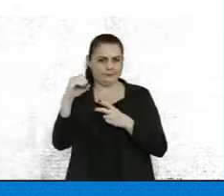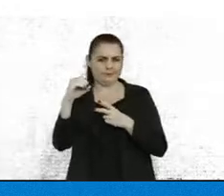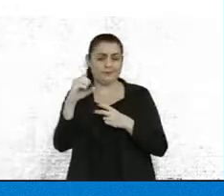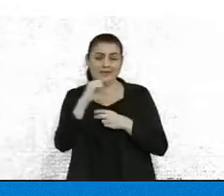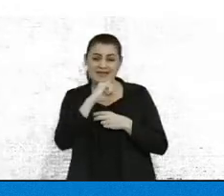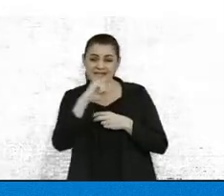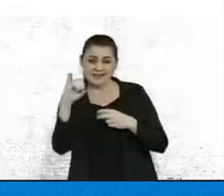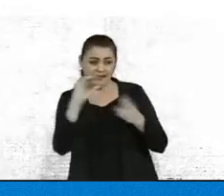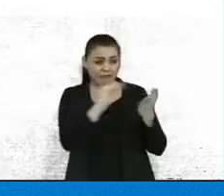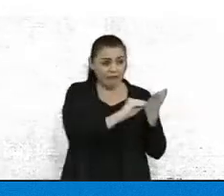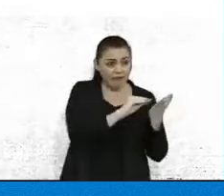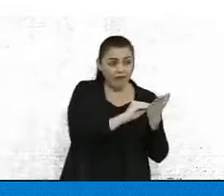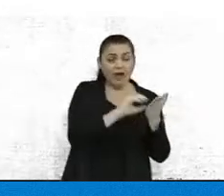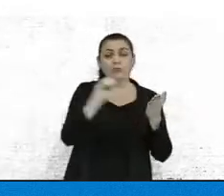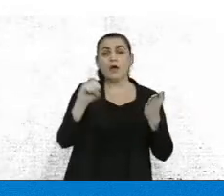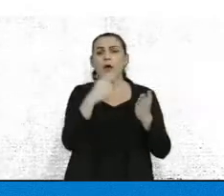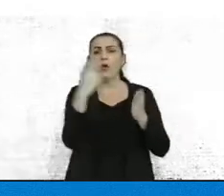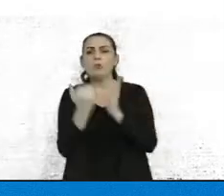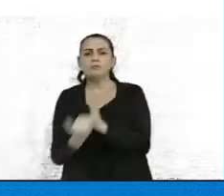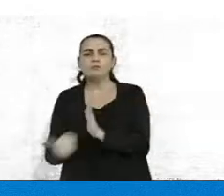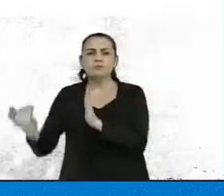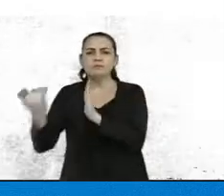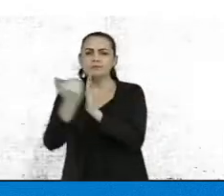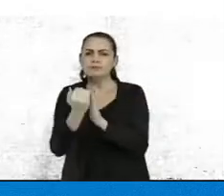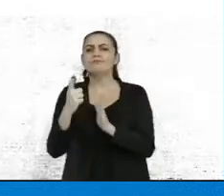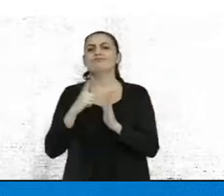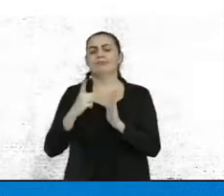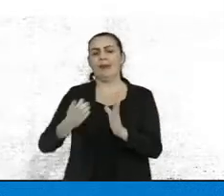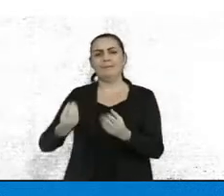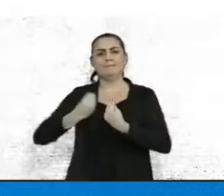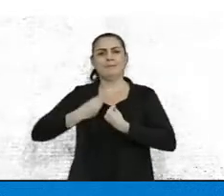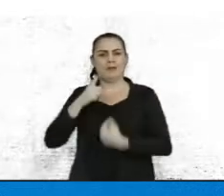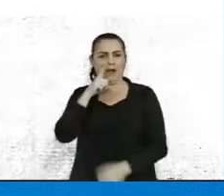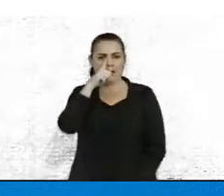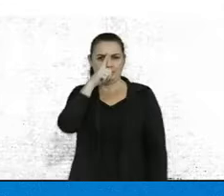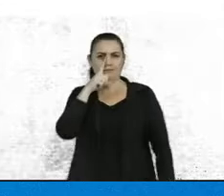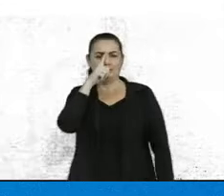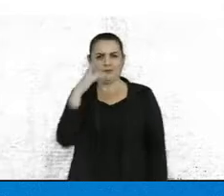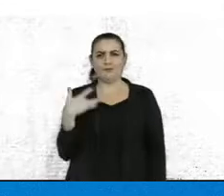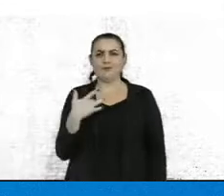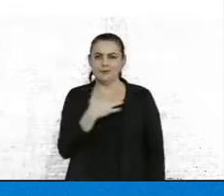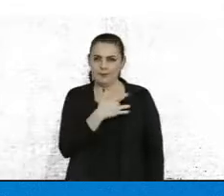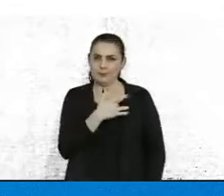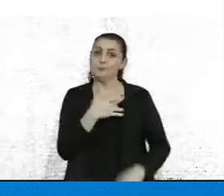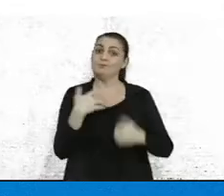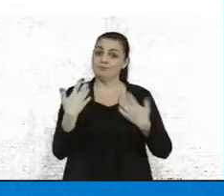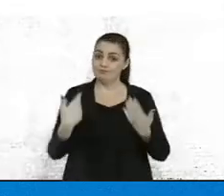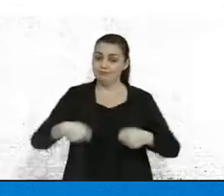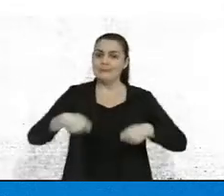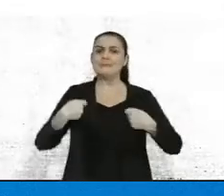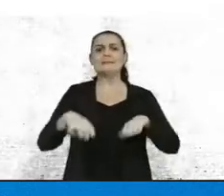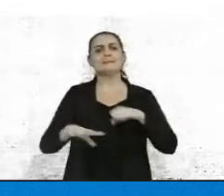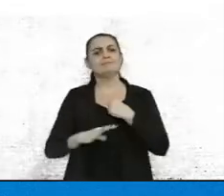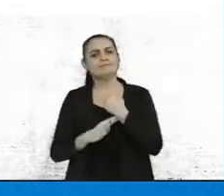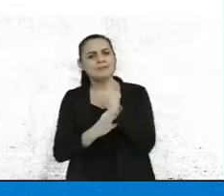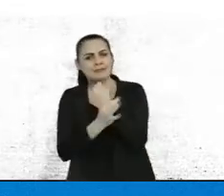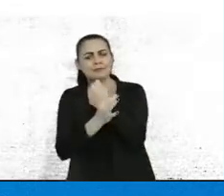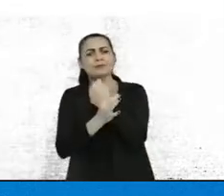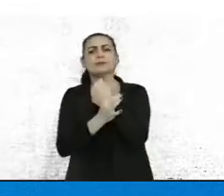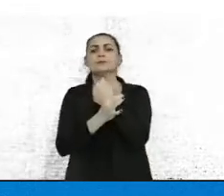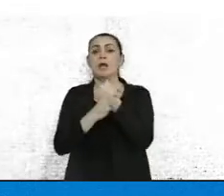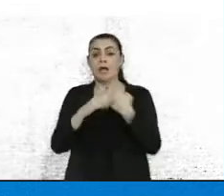ele traz riscos para a nossa saúde, tá? A gente precisa assegurar que nosso intestino seja o mais saudável do mundo, que seja o